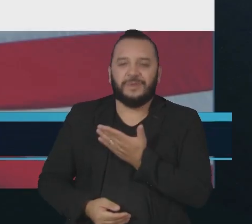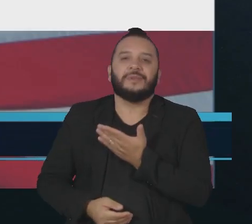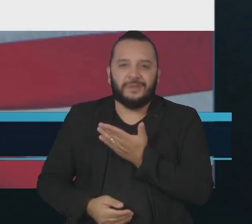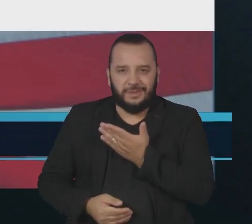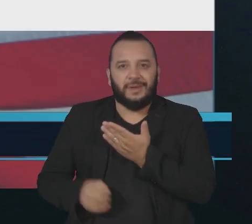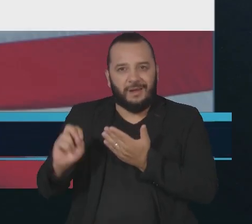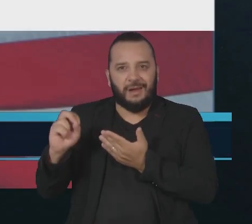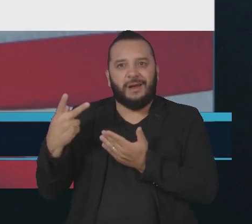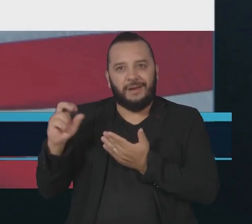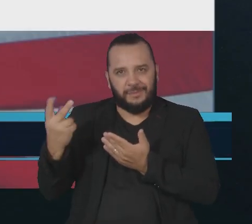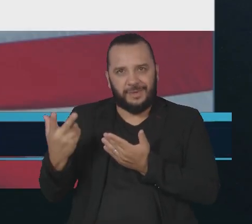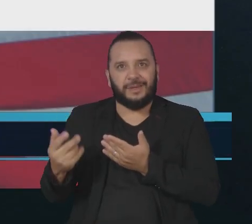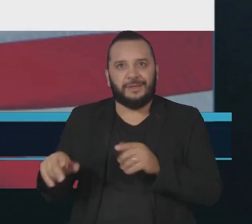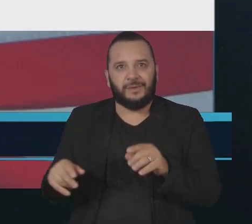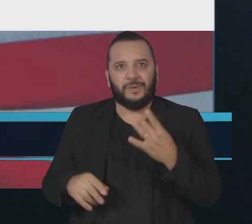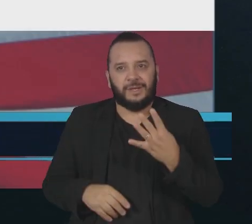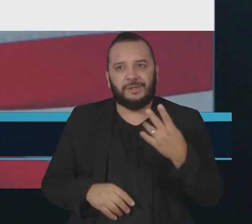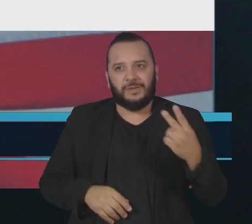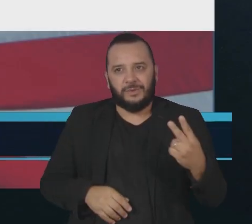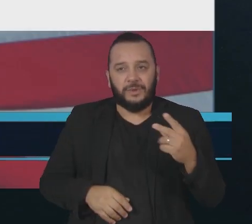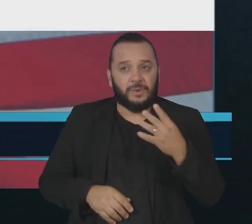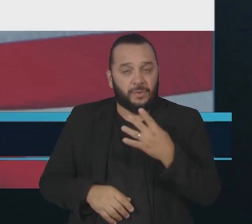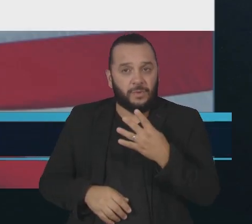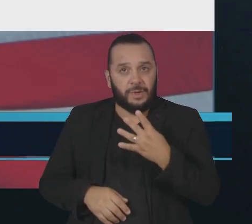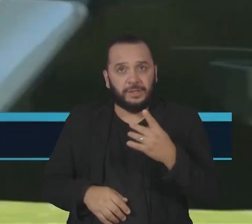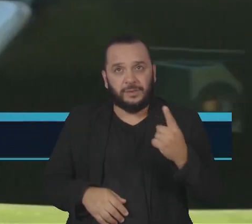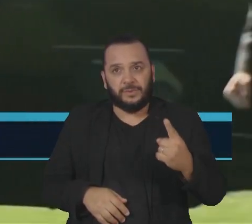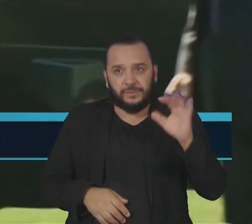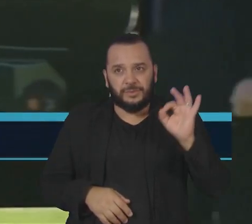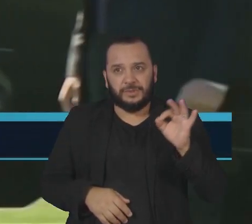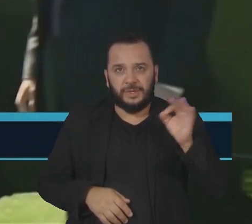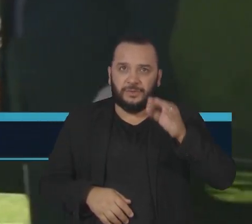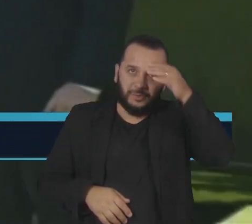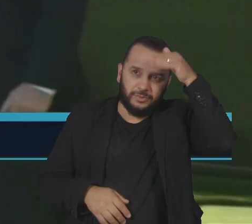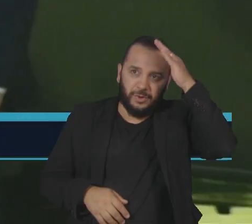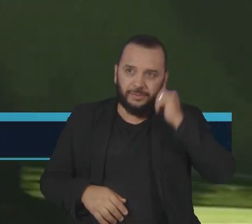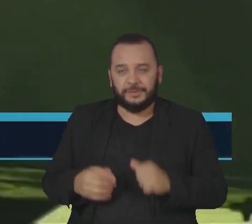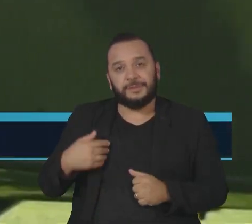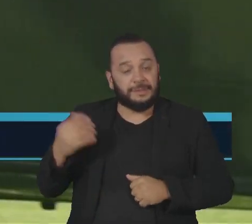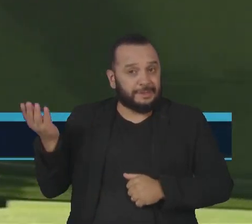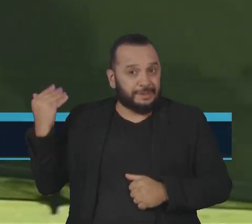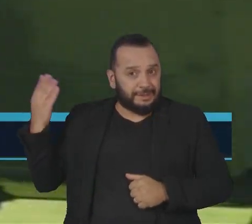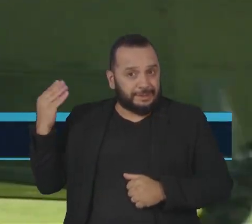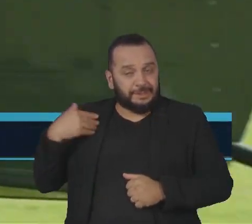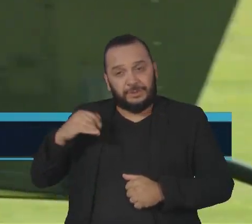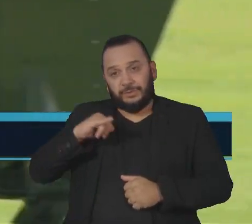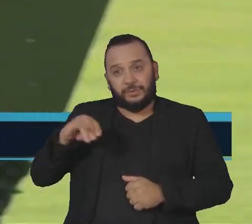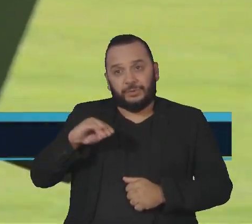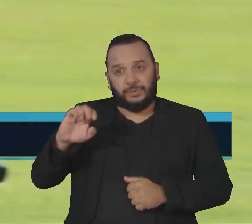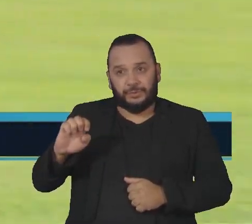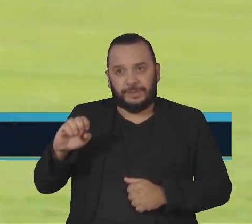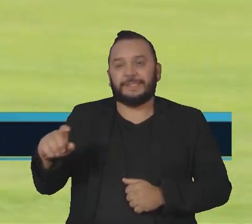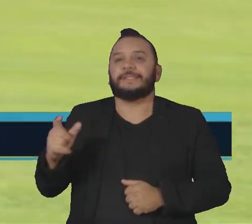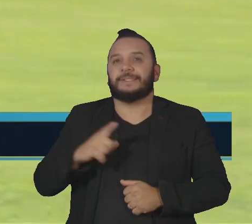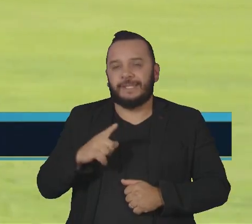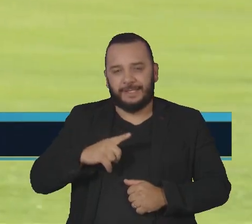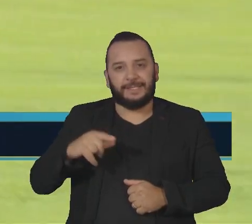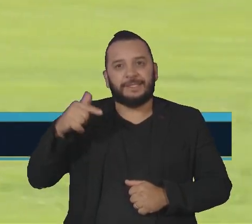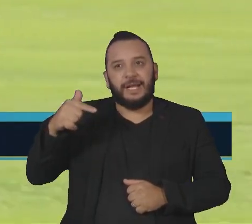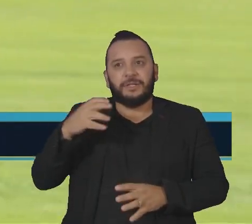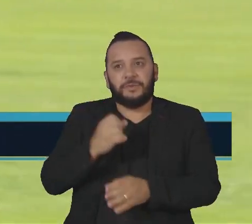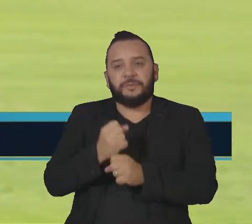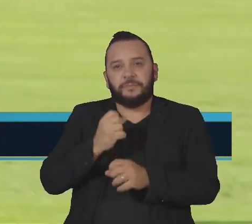economia, contra 41% de Donald Trump. Na última pesquisa, o atual presidente Joe Biden estava 7